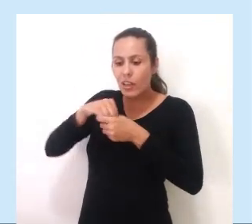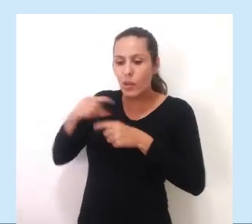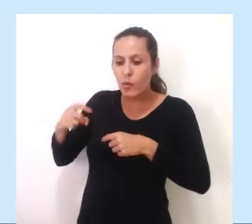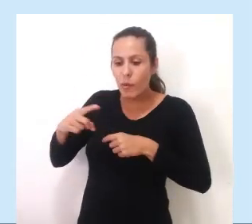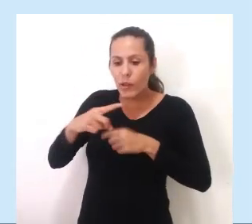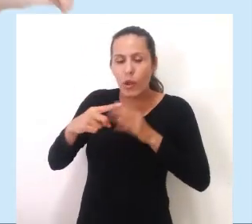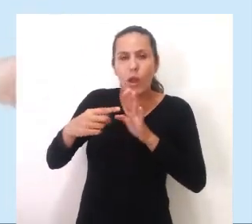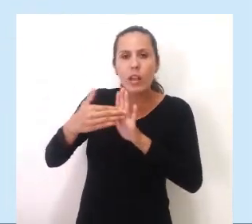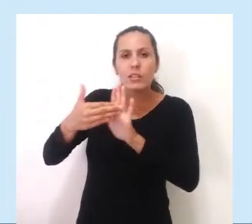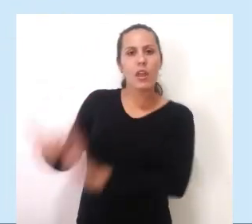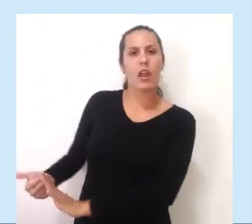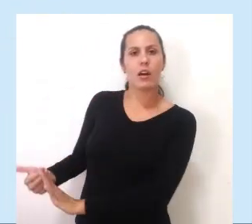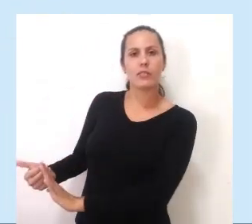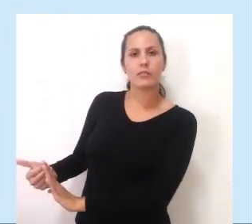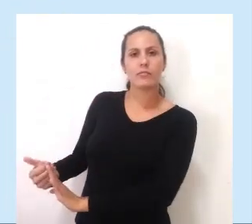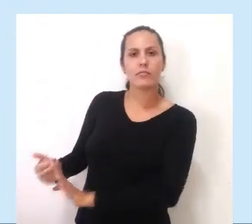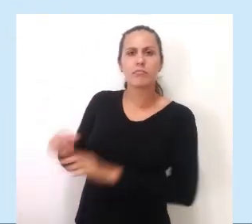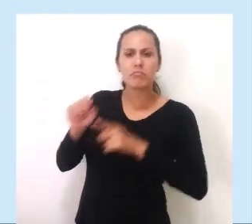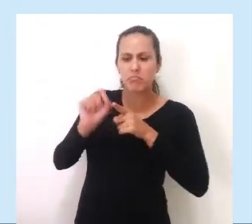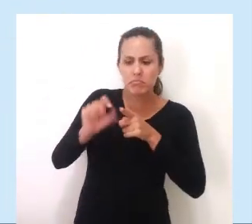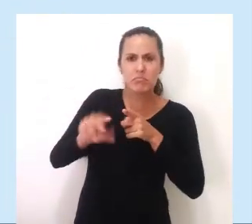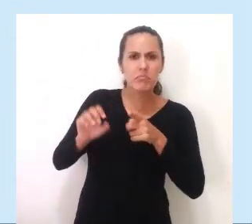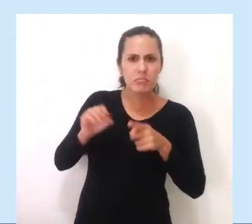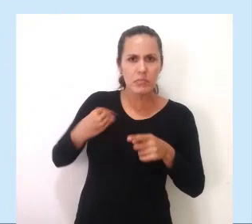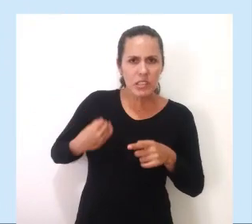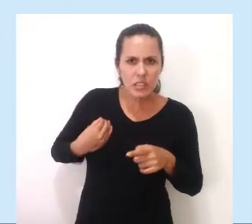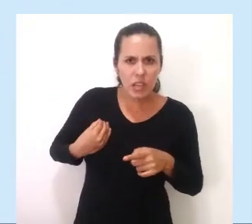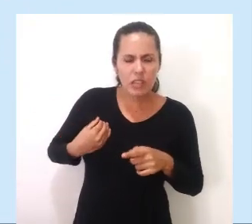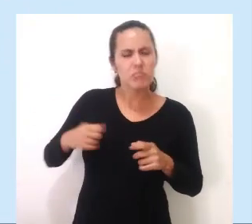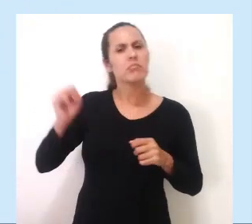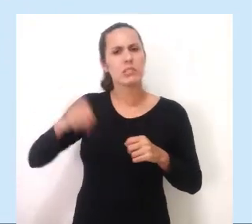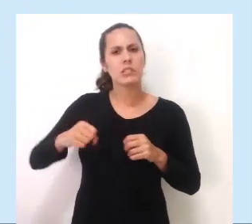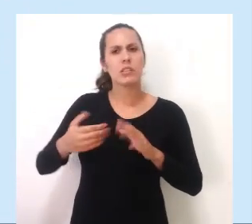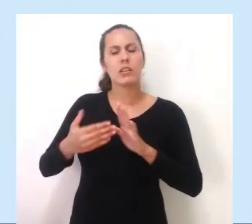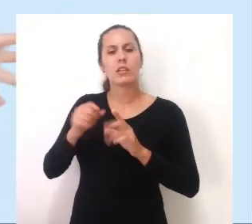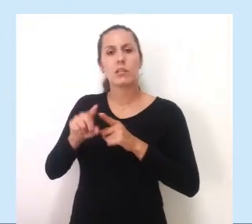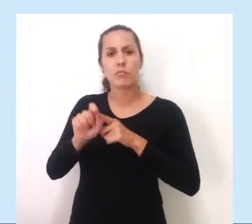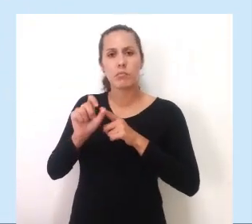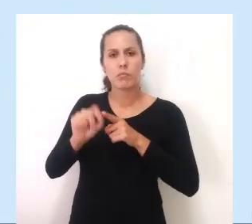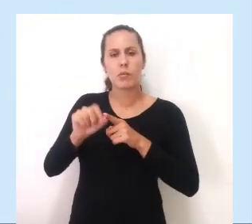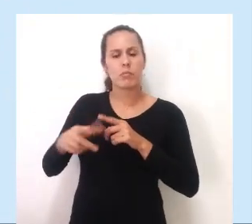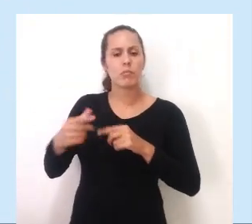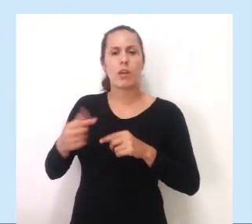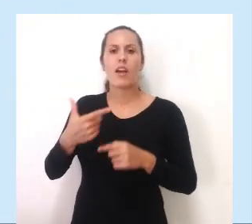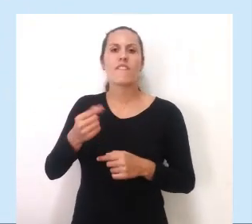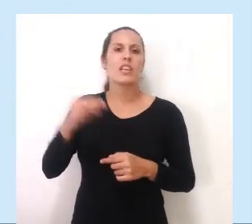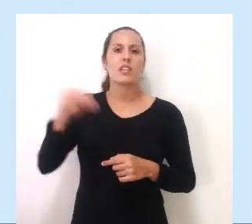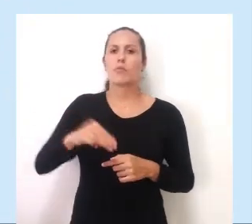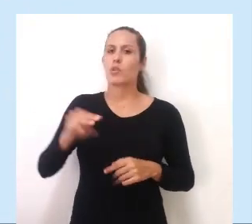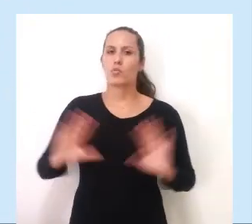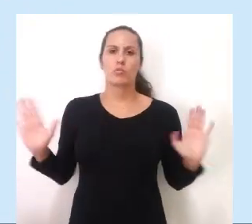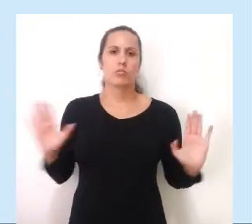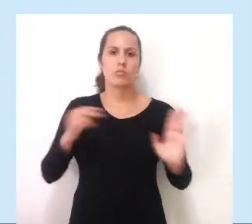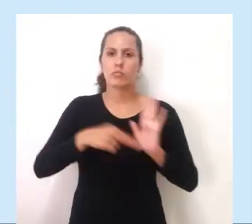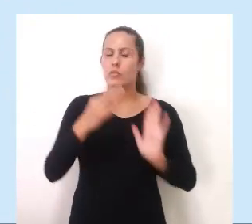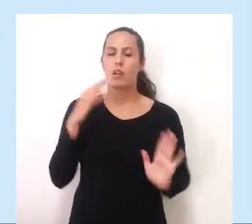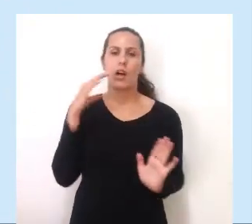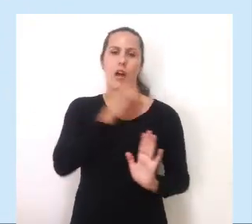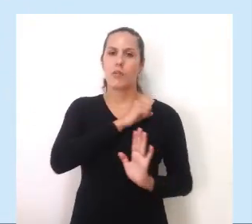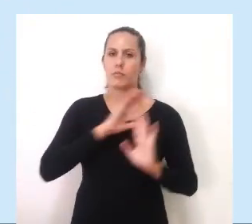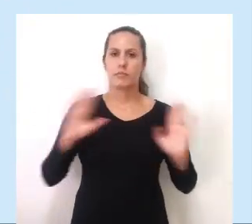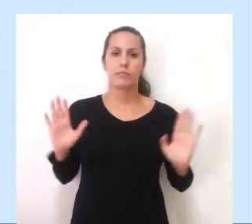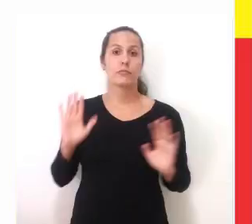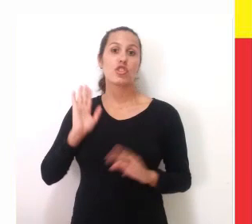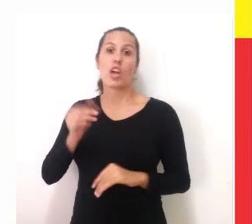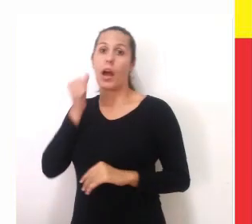esperma, os espermatozoides. Sai secreção? Sai, sem espermatozoide. 20 minutinhos só,